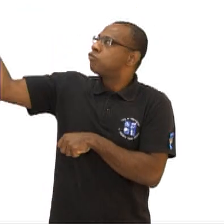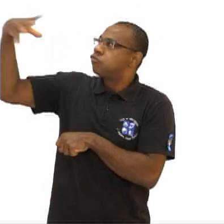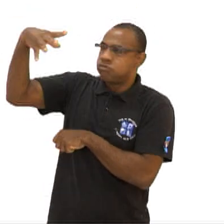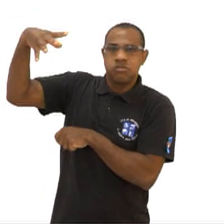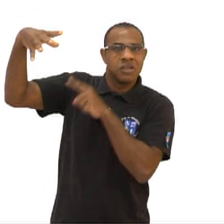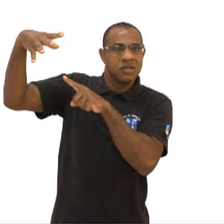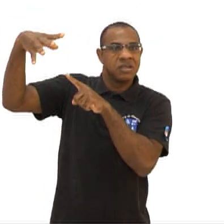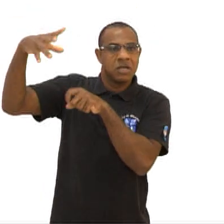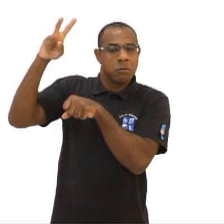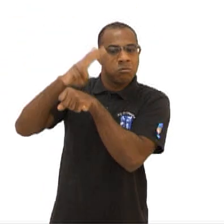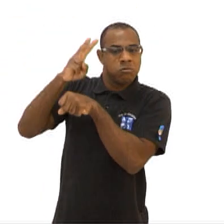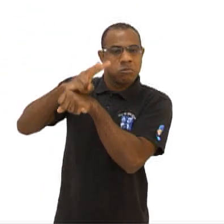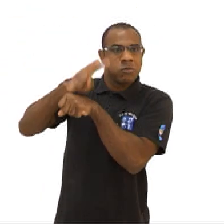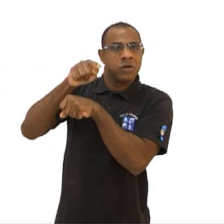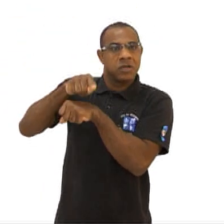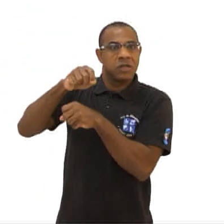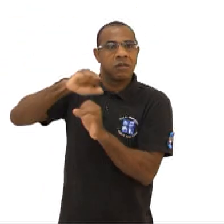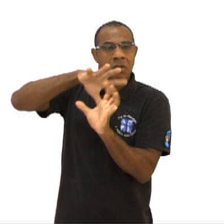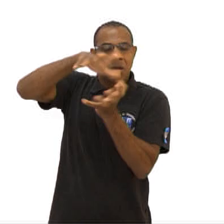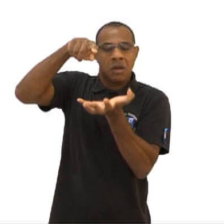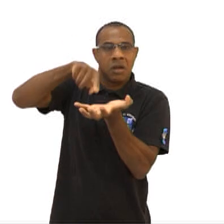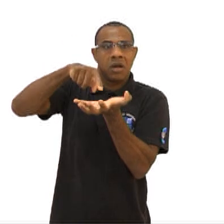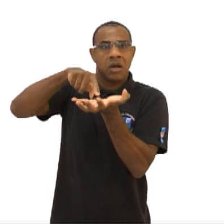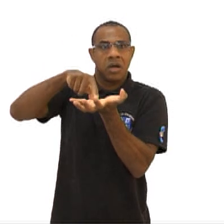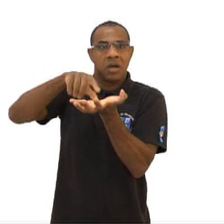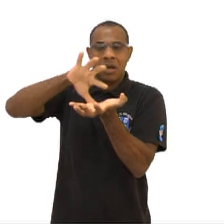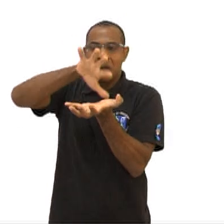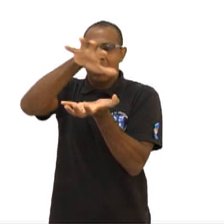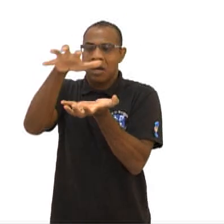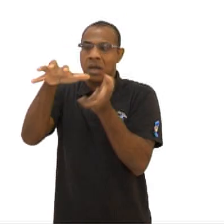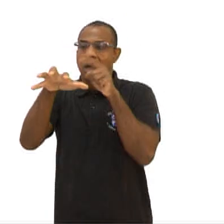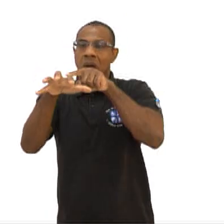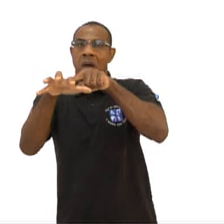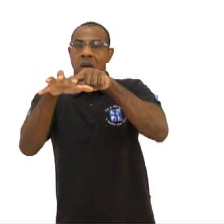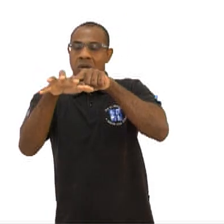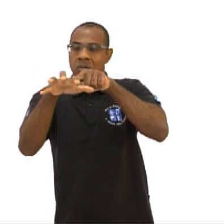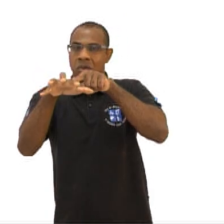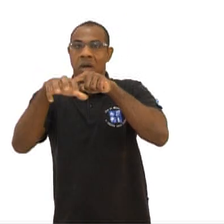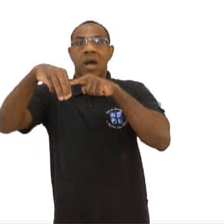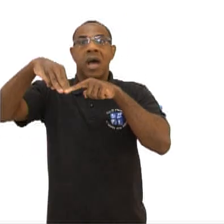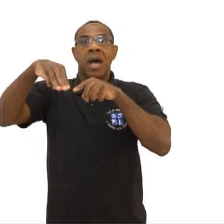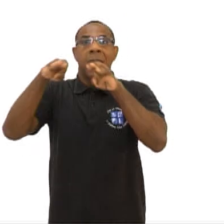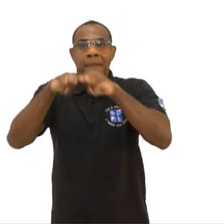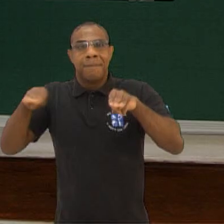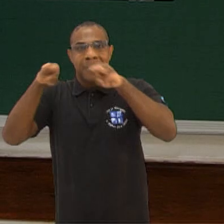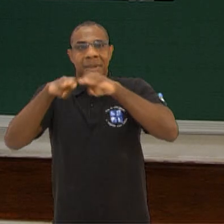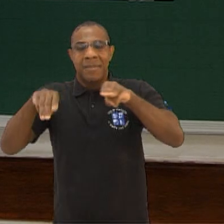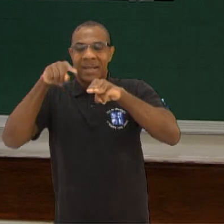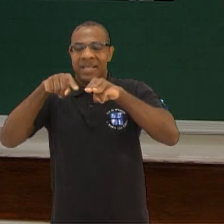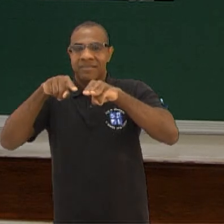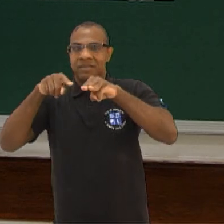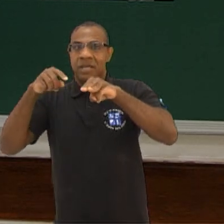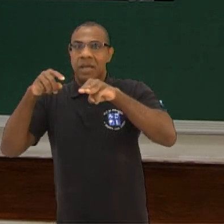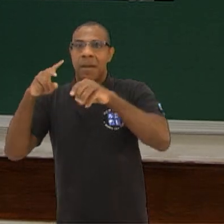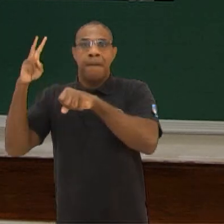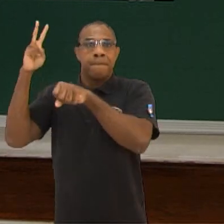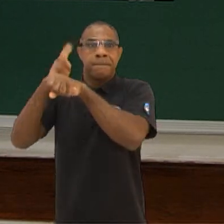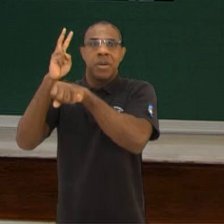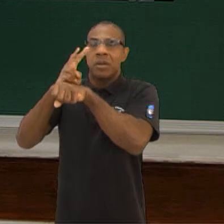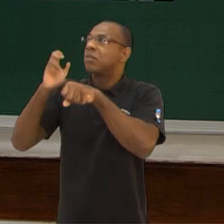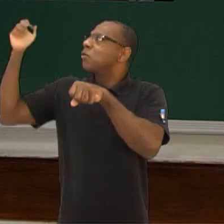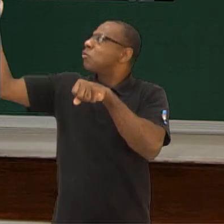Ok? Esse campo magnético ele vai proteger a Terra dessa radiação. Essas partículas carregadas vêm aqui com a sua